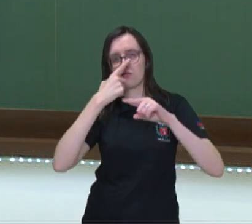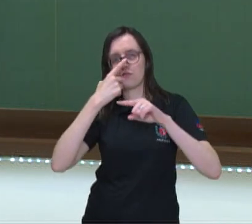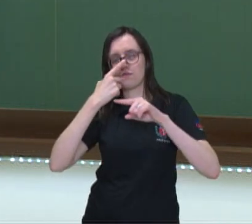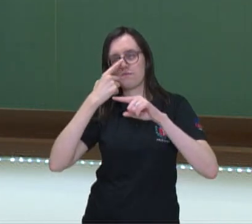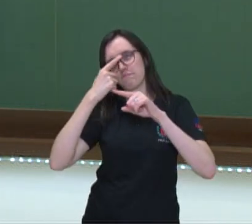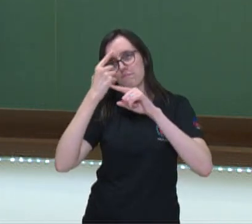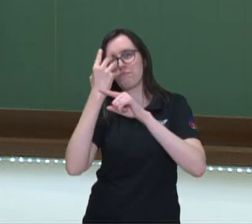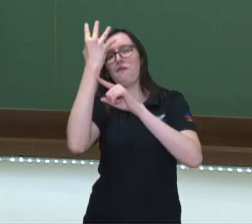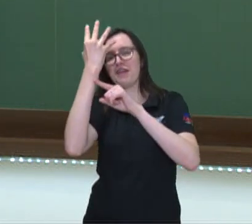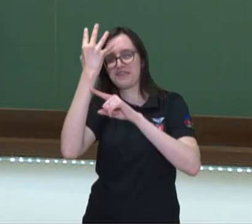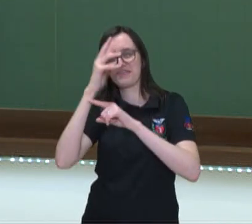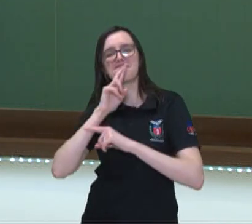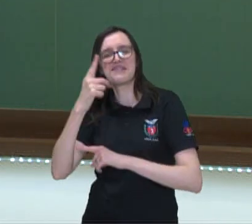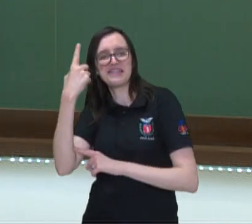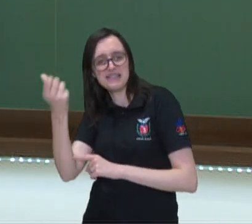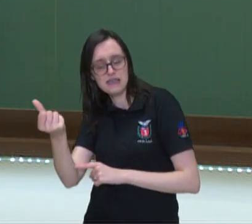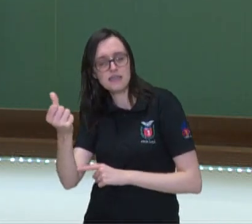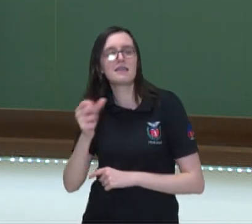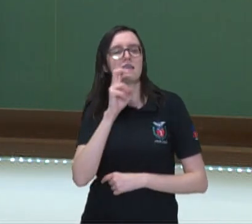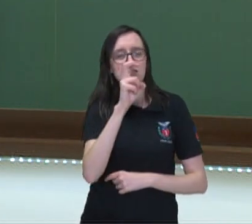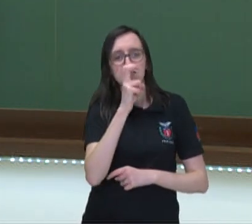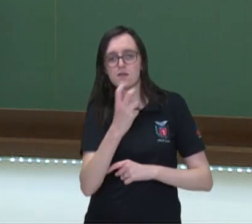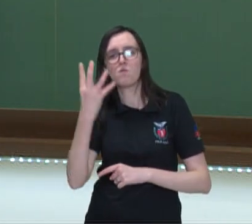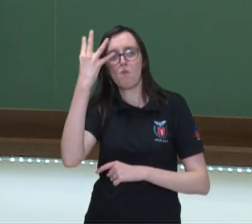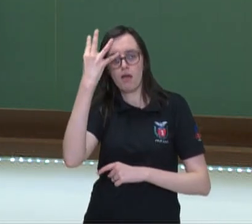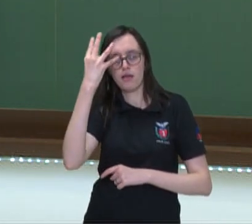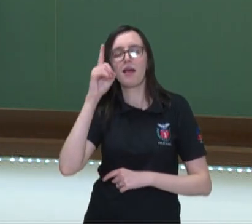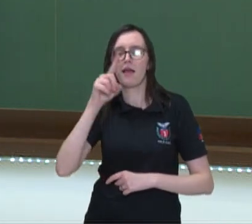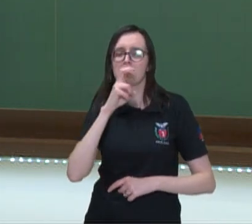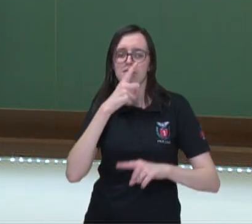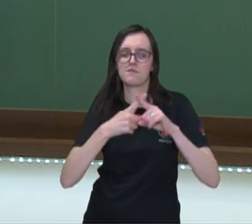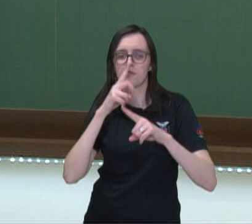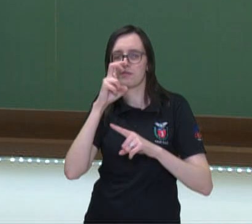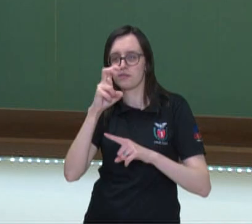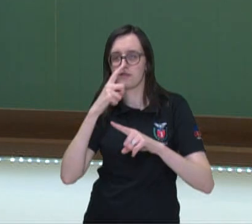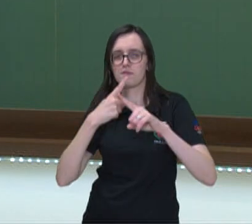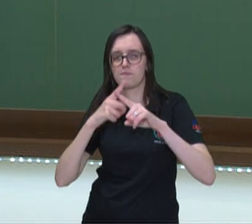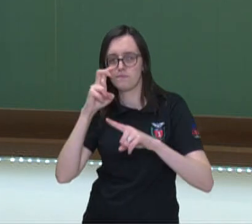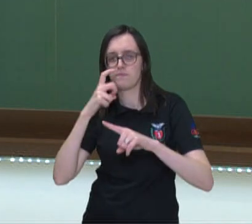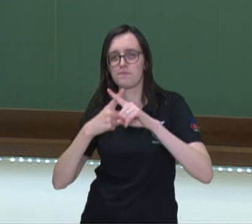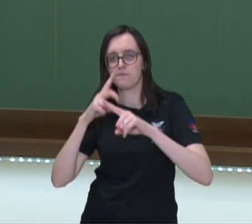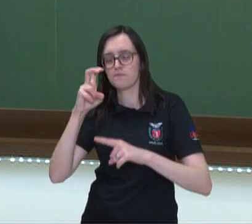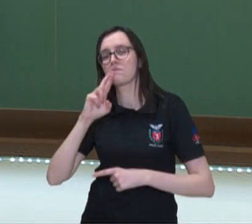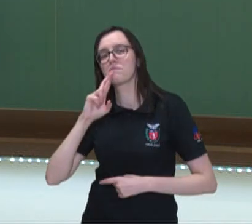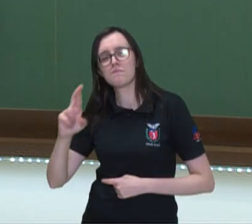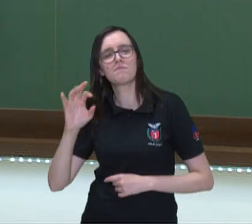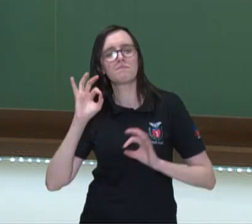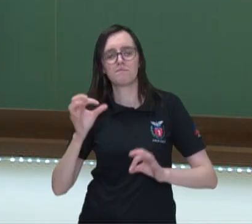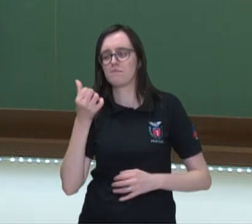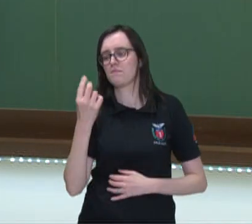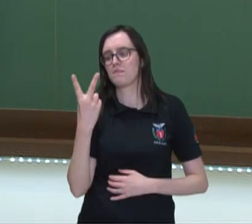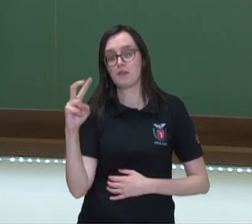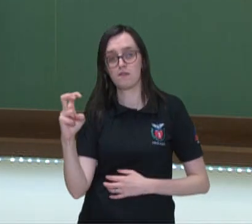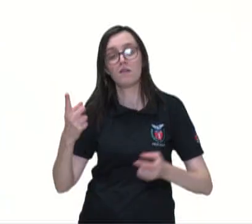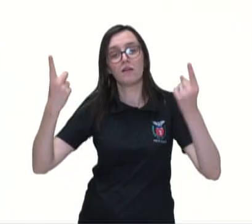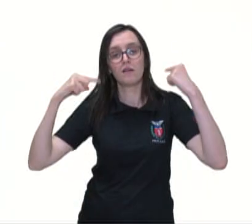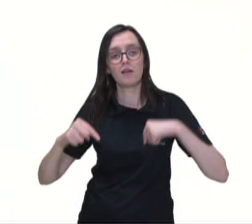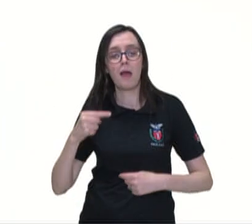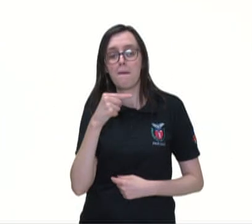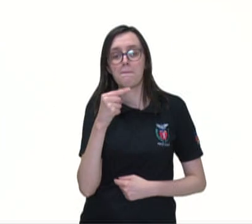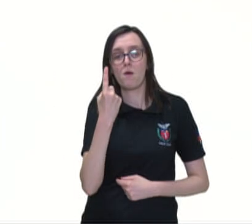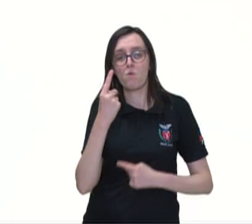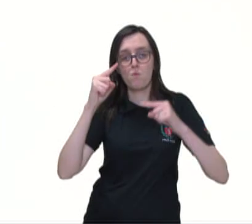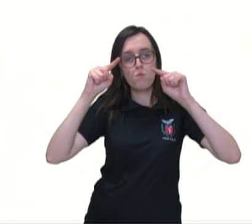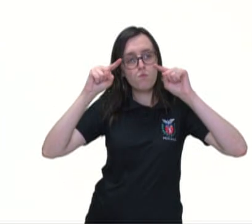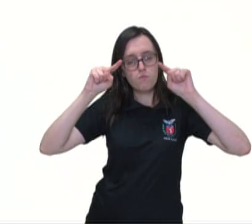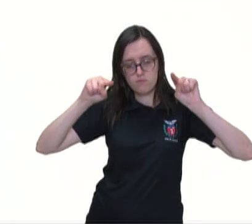elevado à quarta é 5 vezes 5 vezes 5 vezes 5, que dá 625, tá bom? E menos 1 à quarta